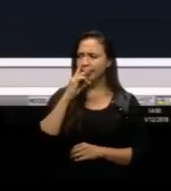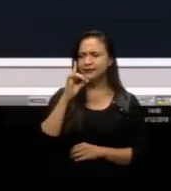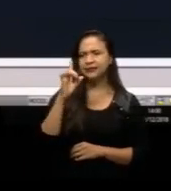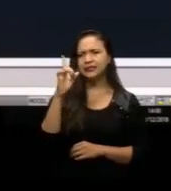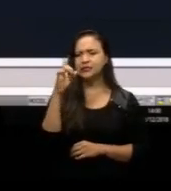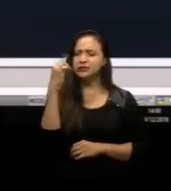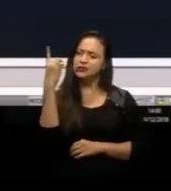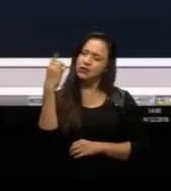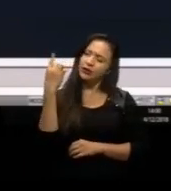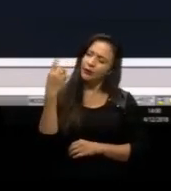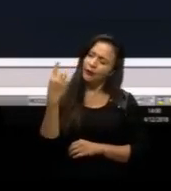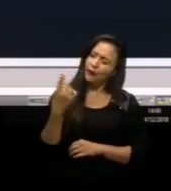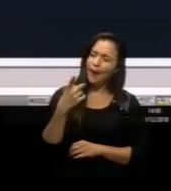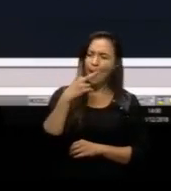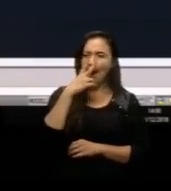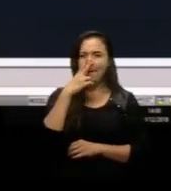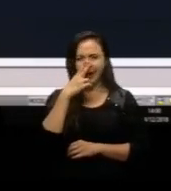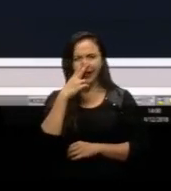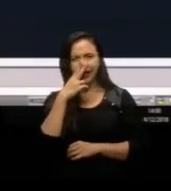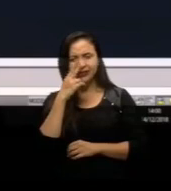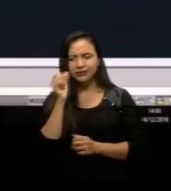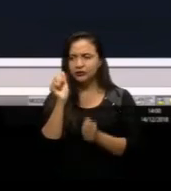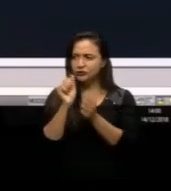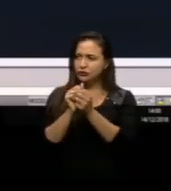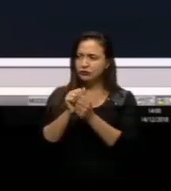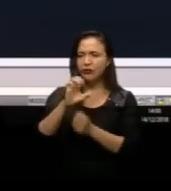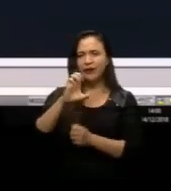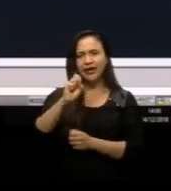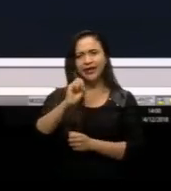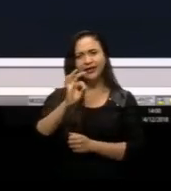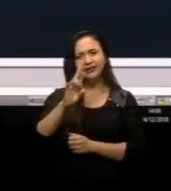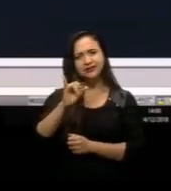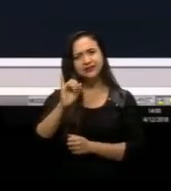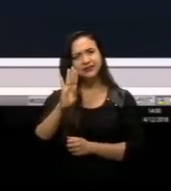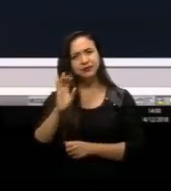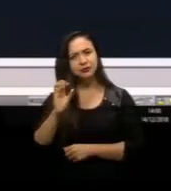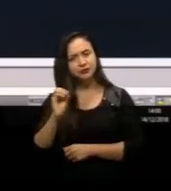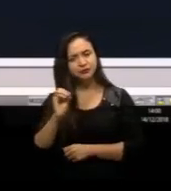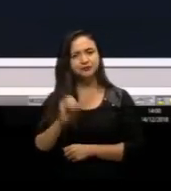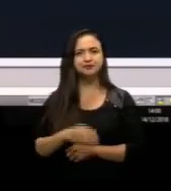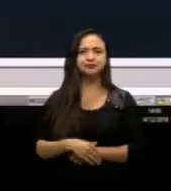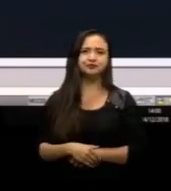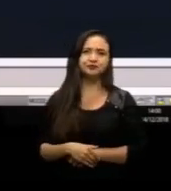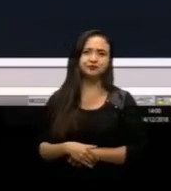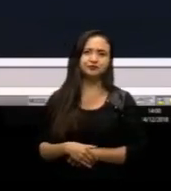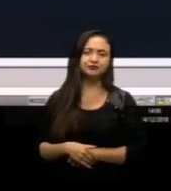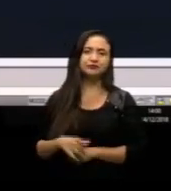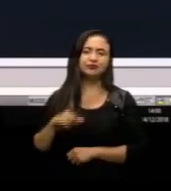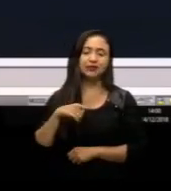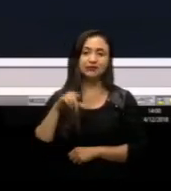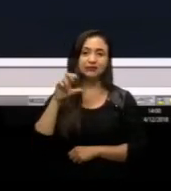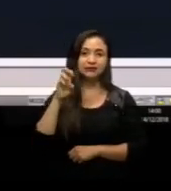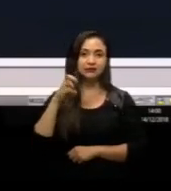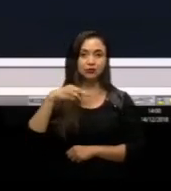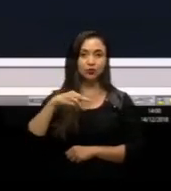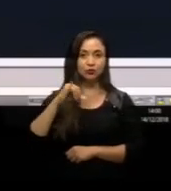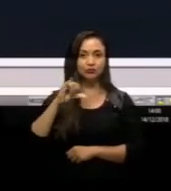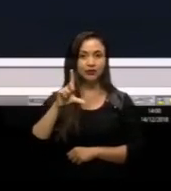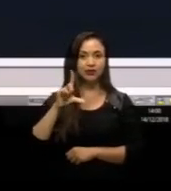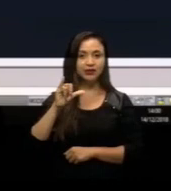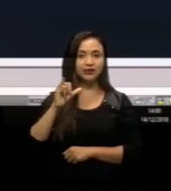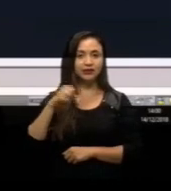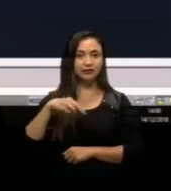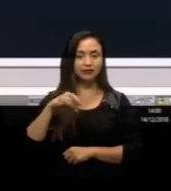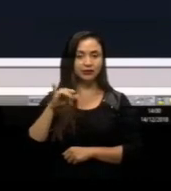circuladas com o estribo, um estribo circular de 5 milímetros com 25